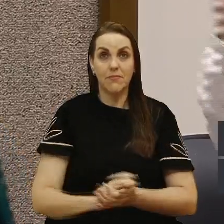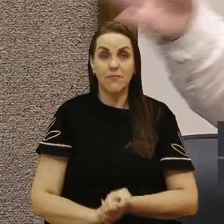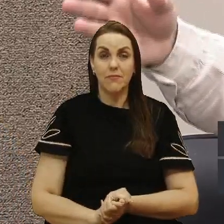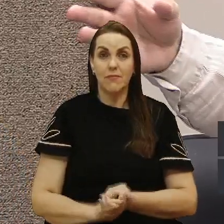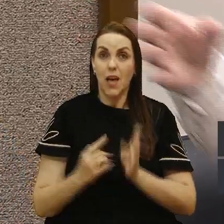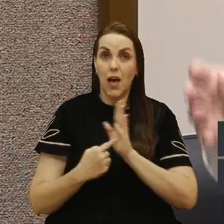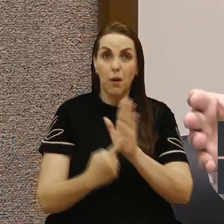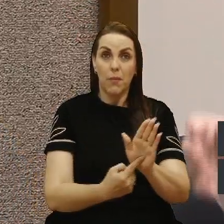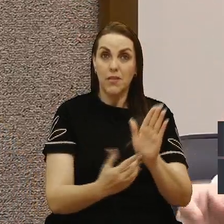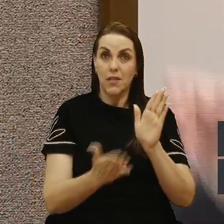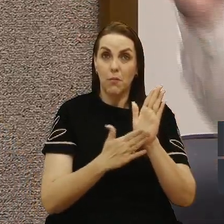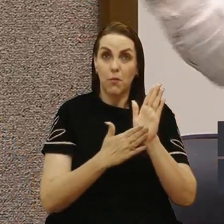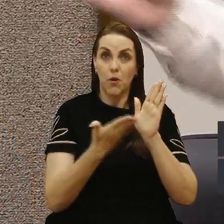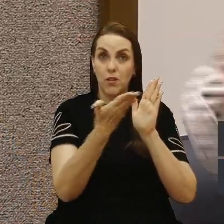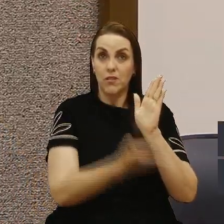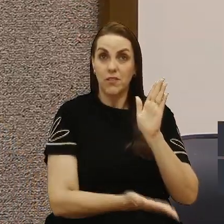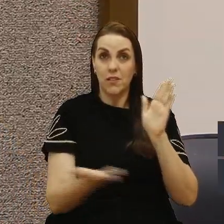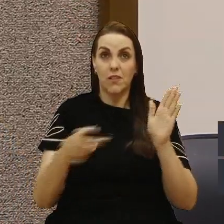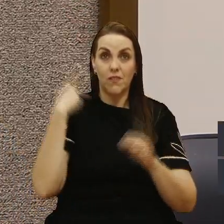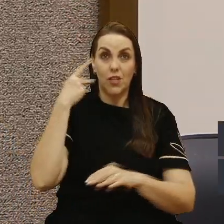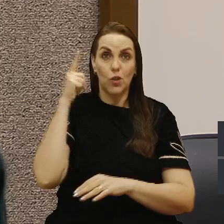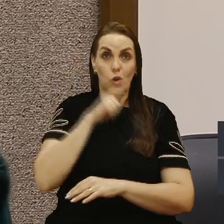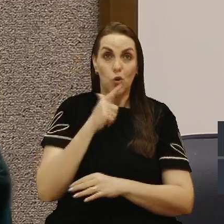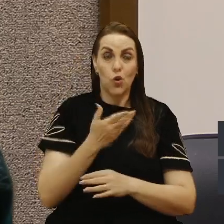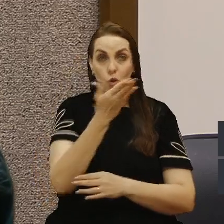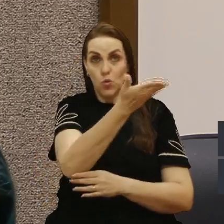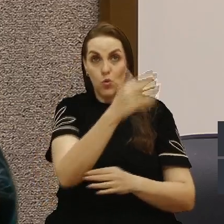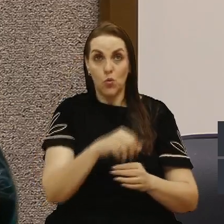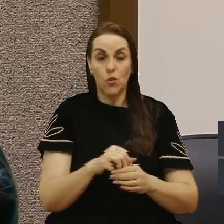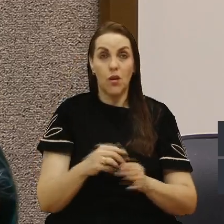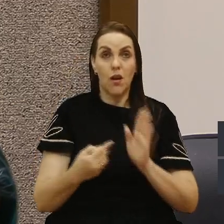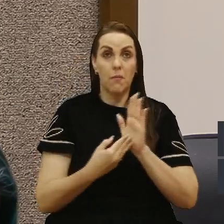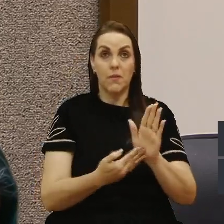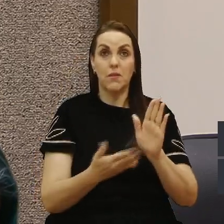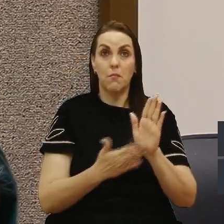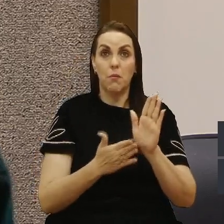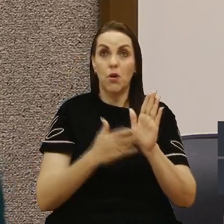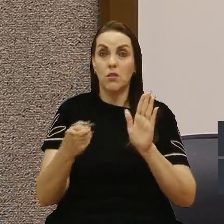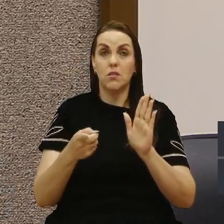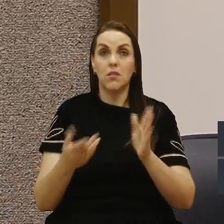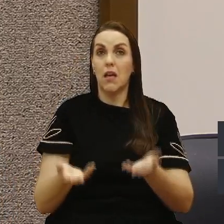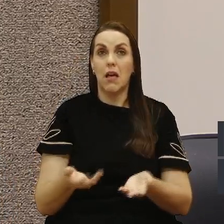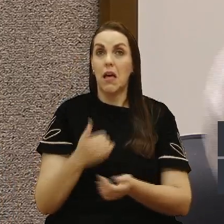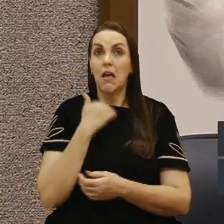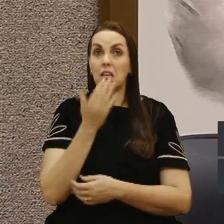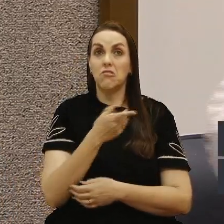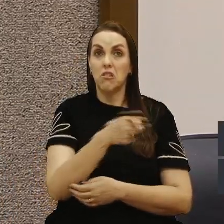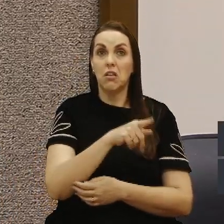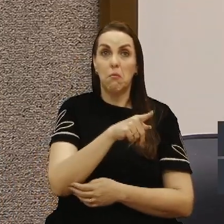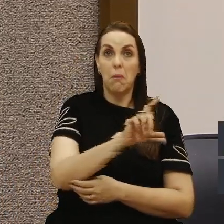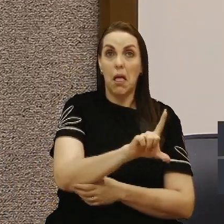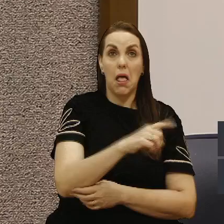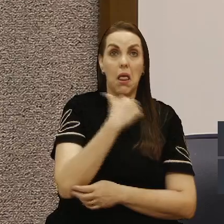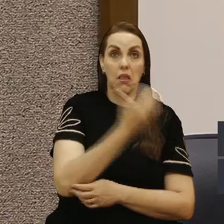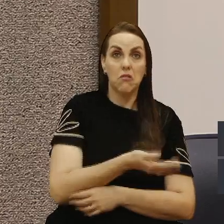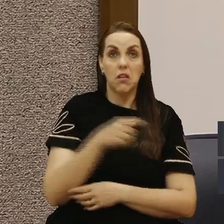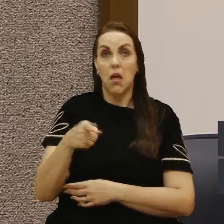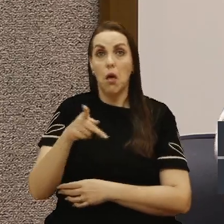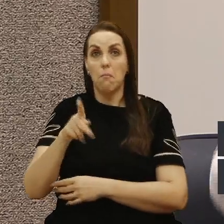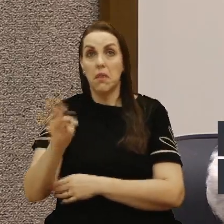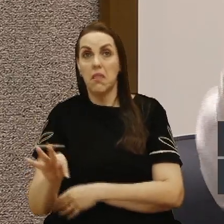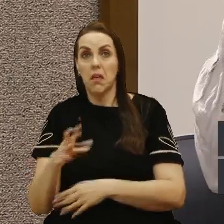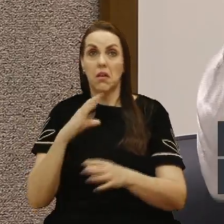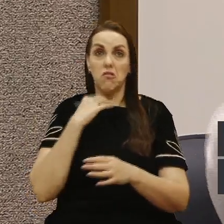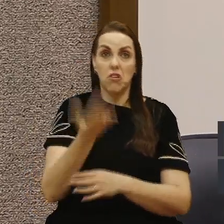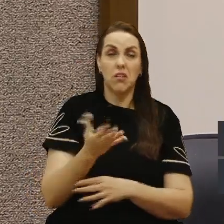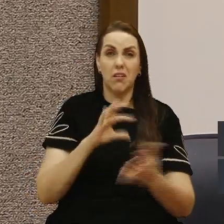Apresenta propostas, vereador Lucas. O senhor apresenta propostas. Daí, quando a proposta vem do vereador Ramon, não serve porque ele é do PL. Quando vem do senhor, não serve porque é do PT. Eu